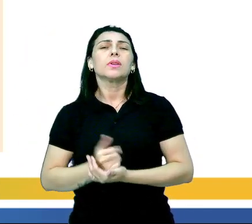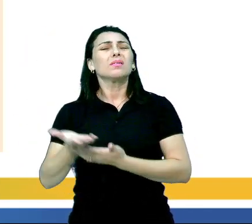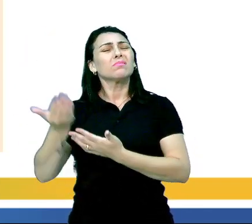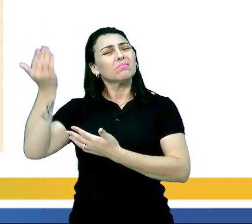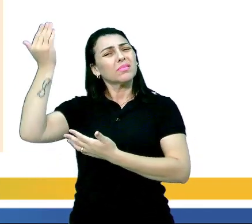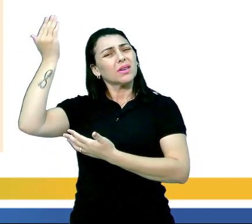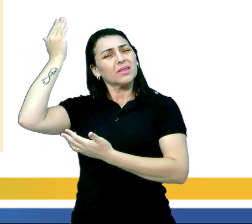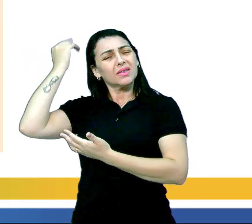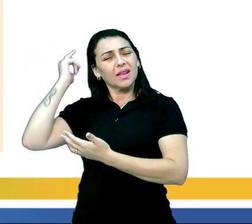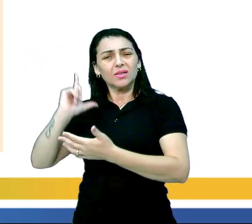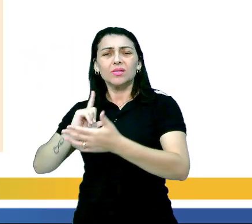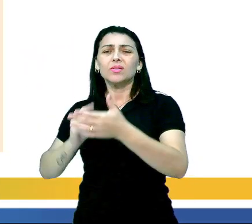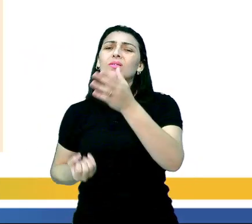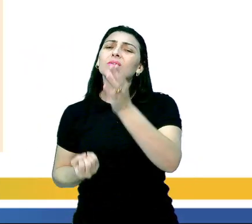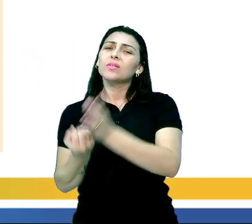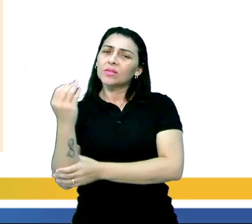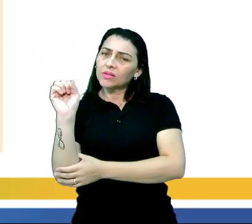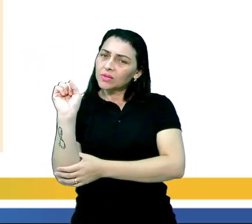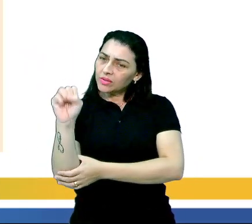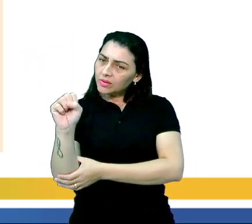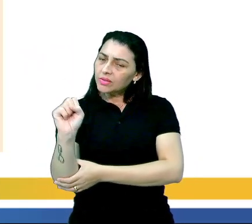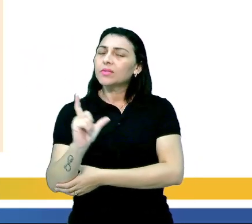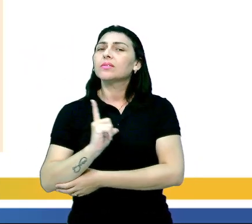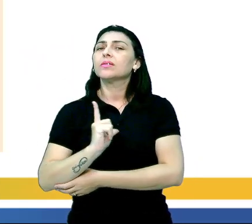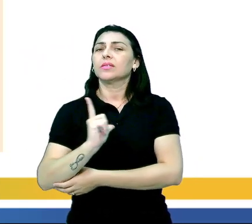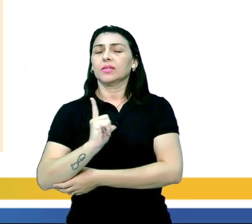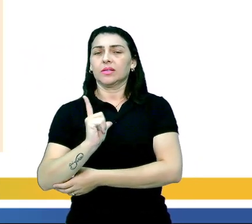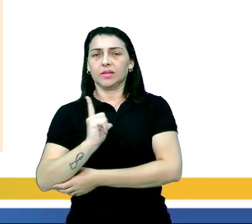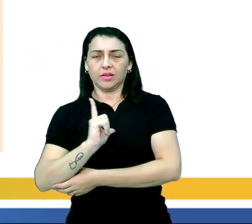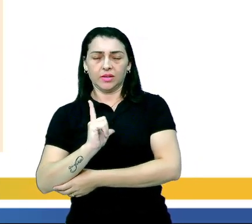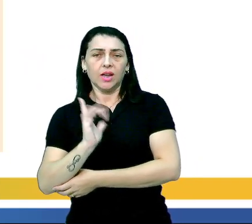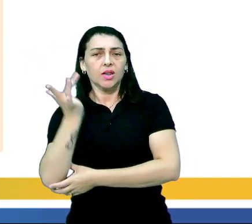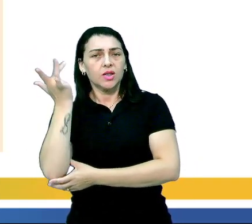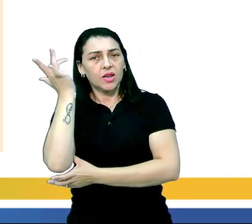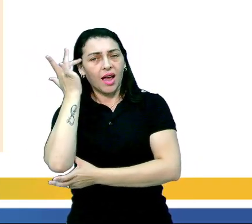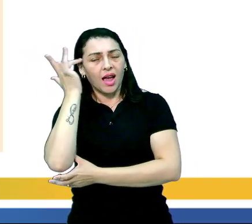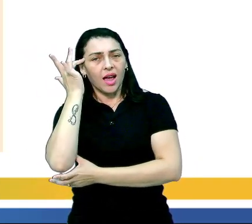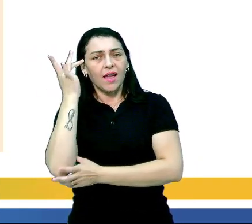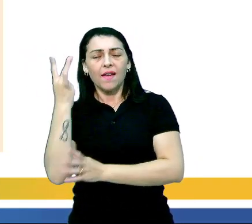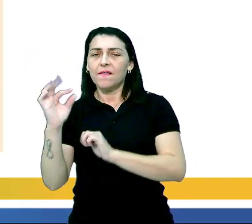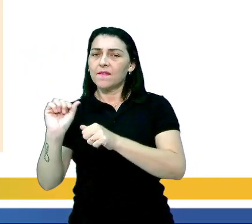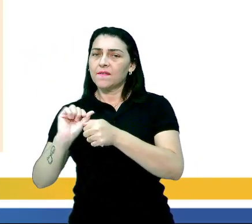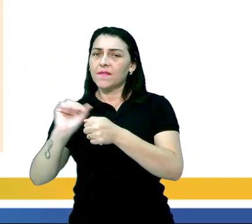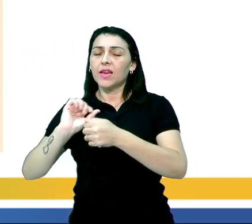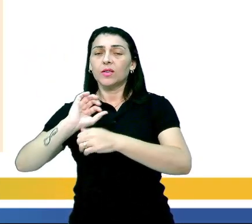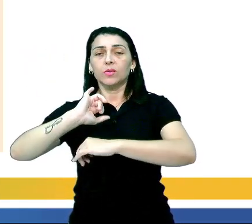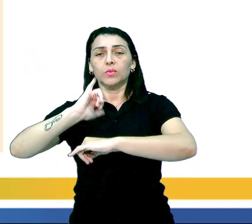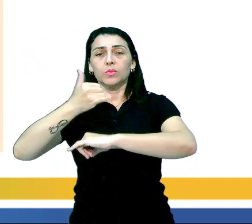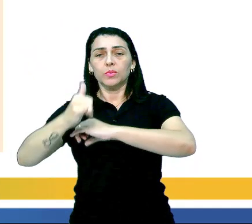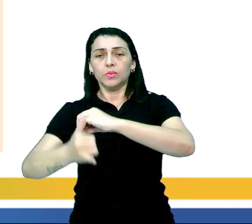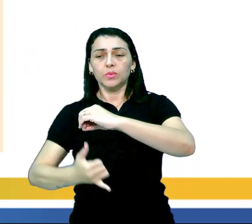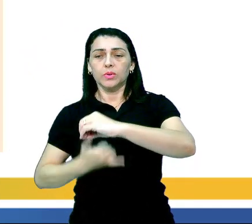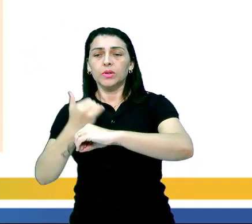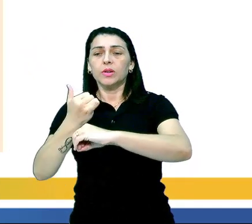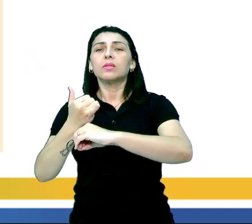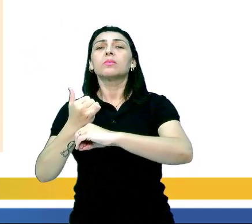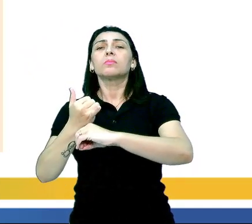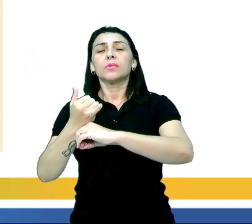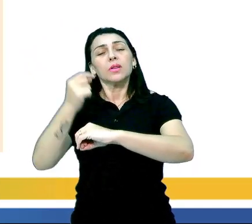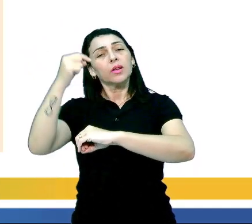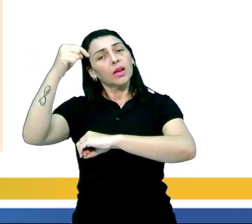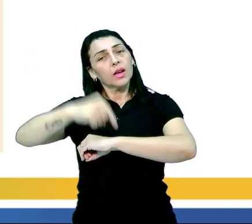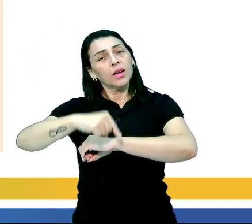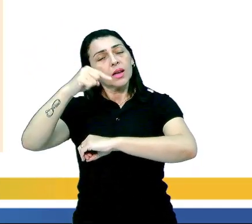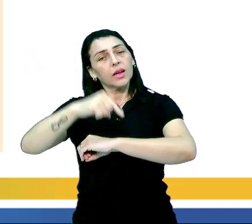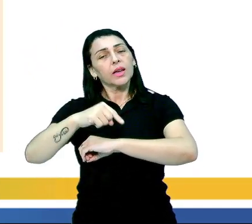a antiguidade, Leucipo, Demócrito, achavam que todas as coisas eram feitas de átomos, né? E